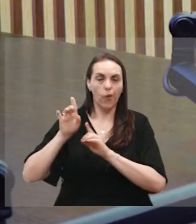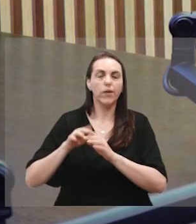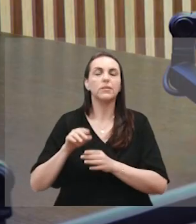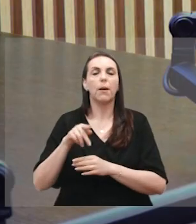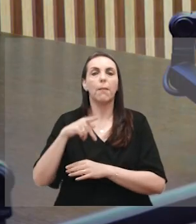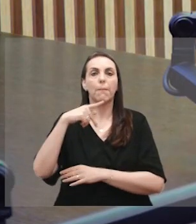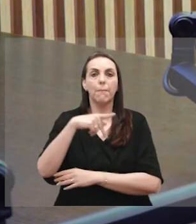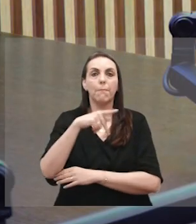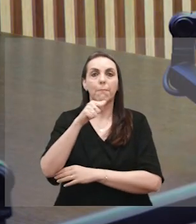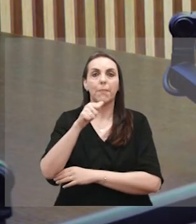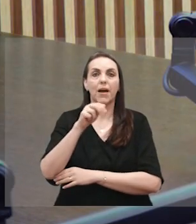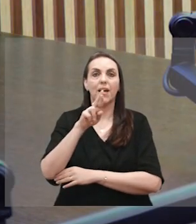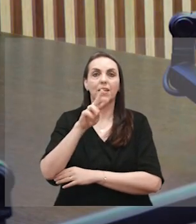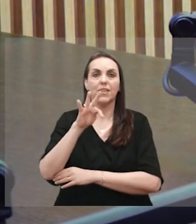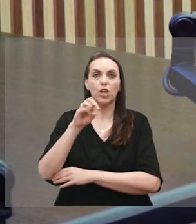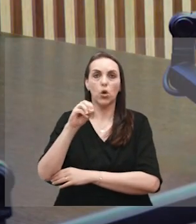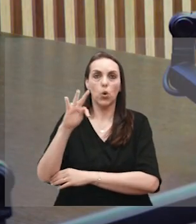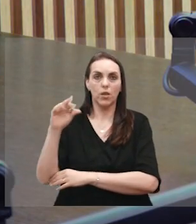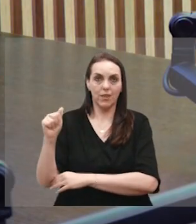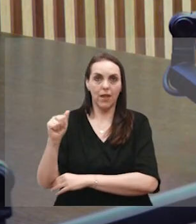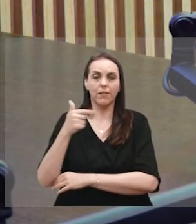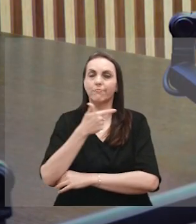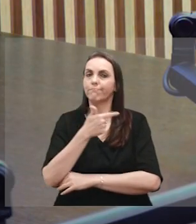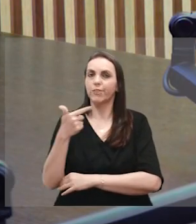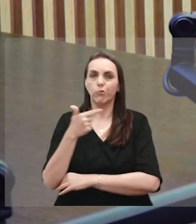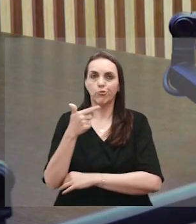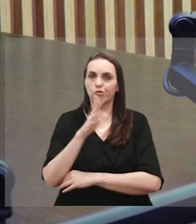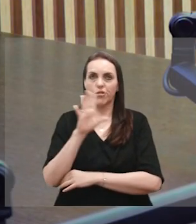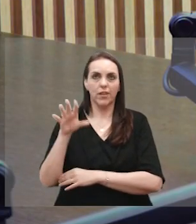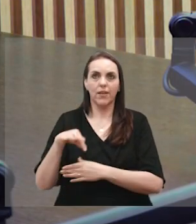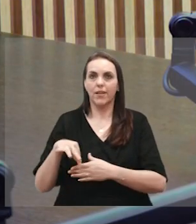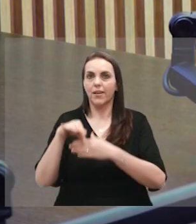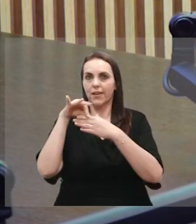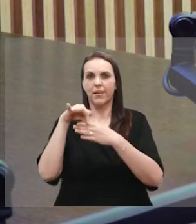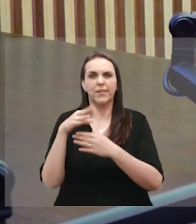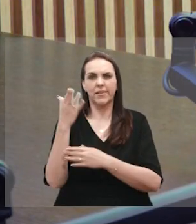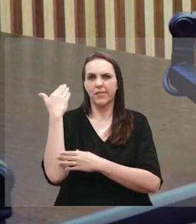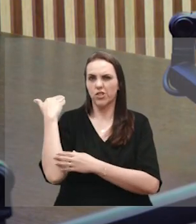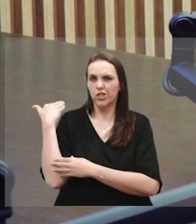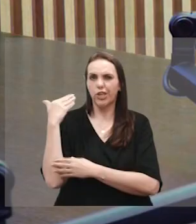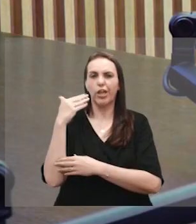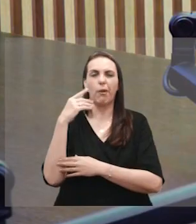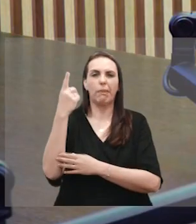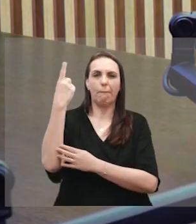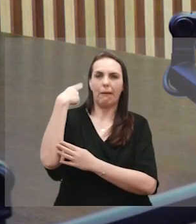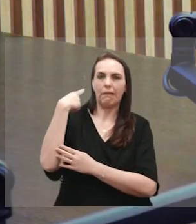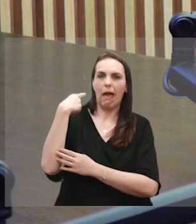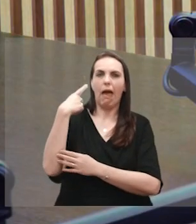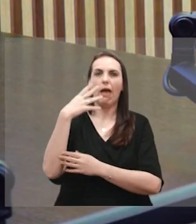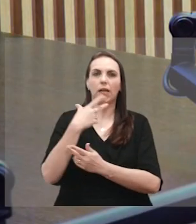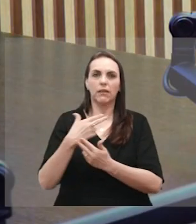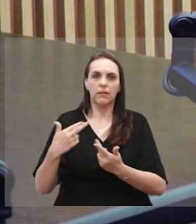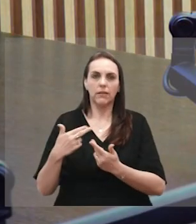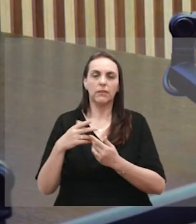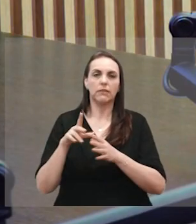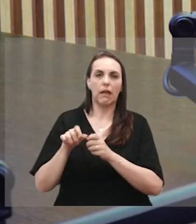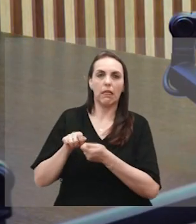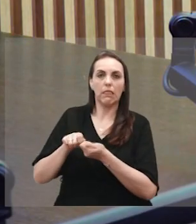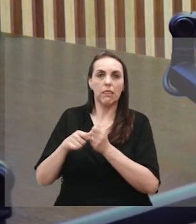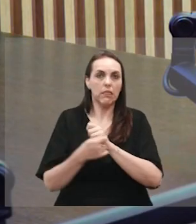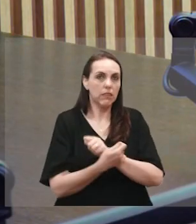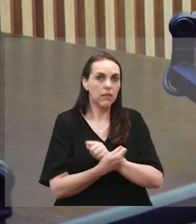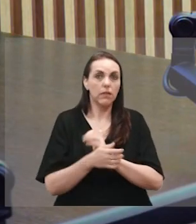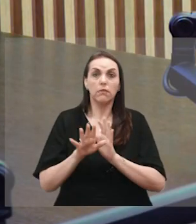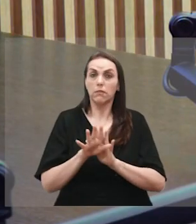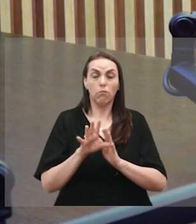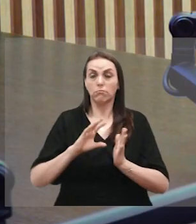esse partido porque não tinha nenhum cacique antigo da política, que a gente sabe que eles gostam de mandar, da ordem, e a gente tem que entrar e se